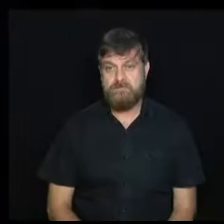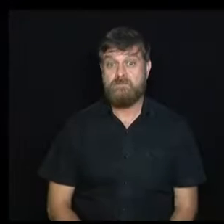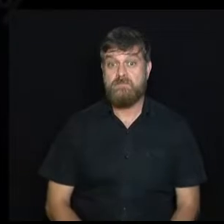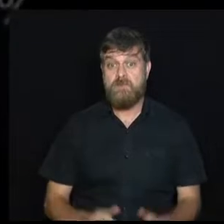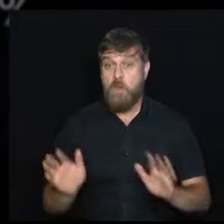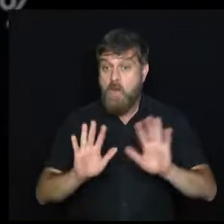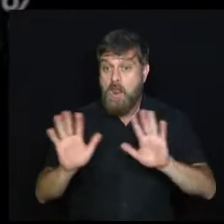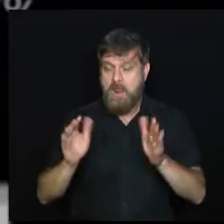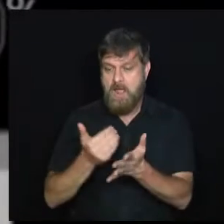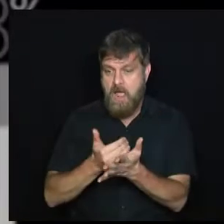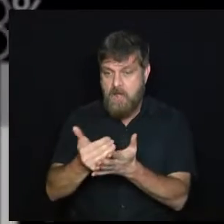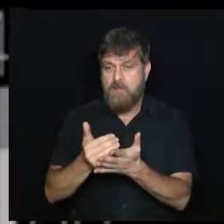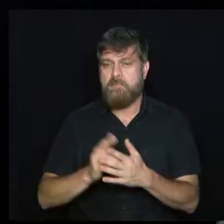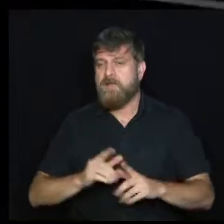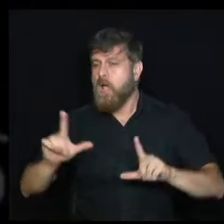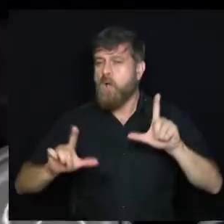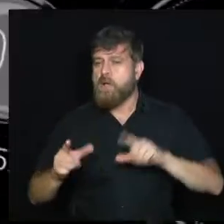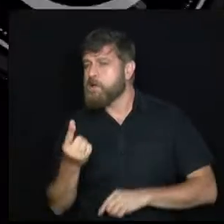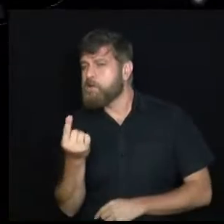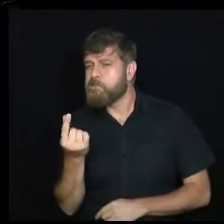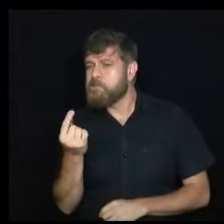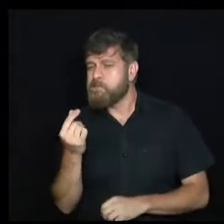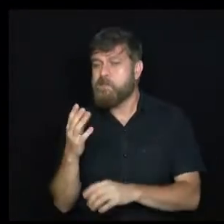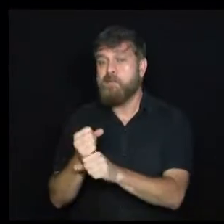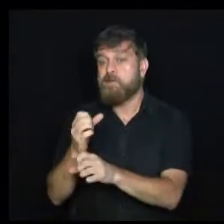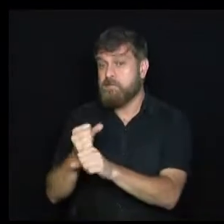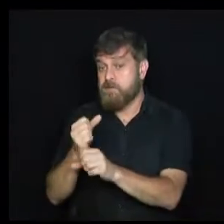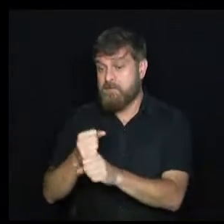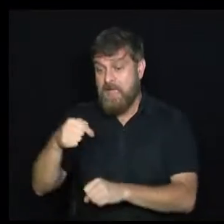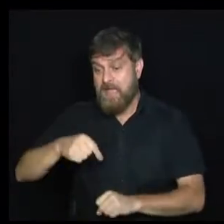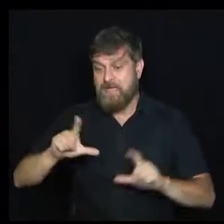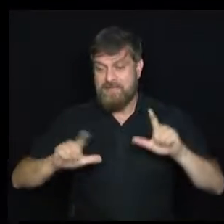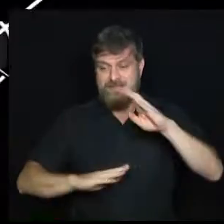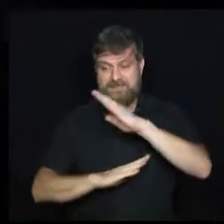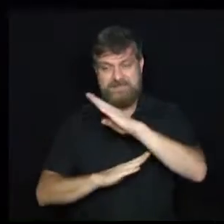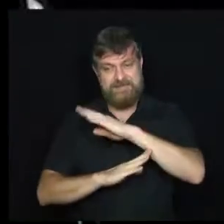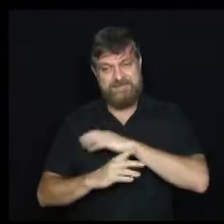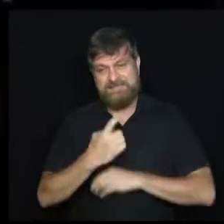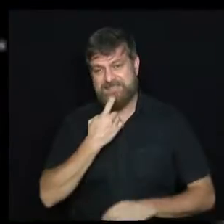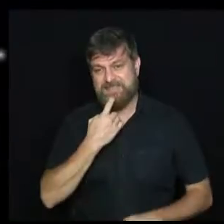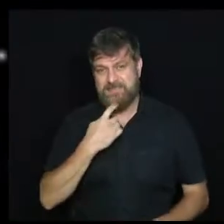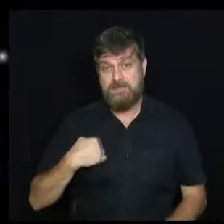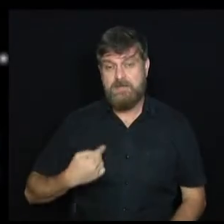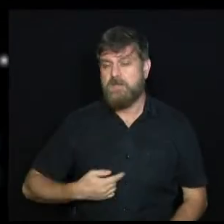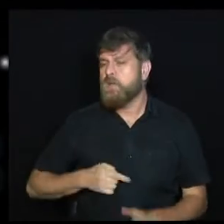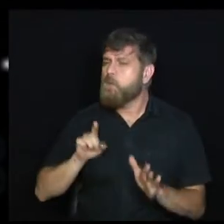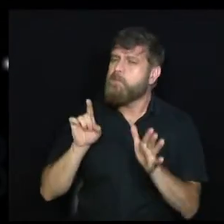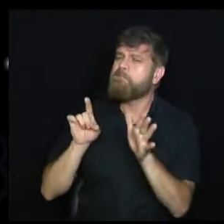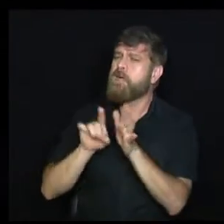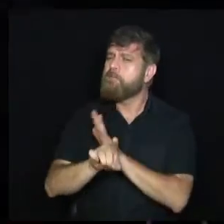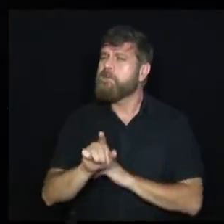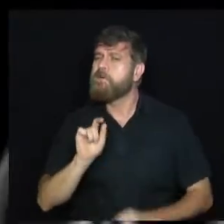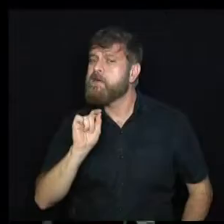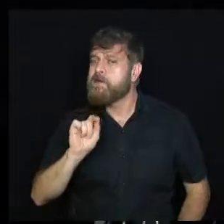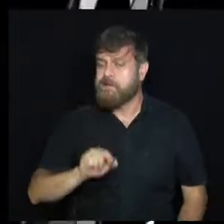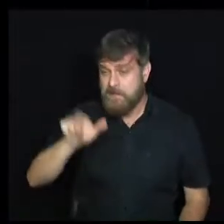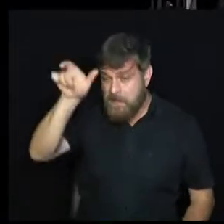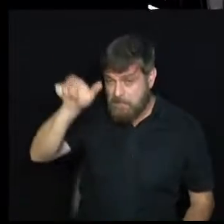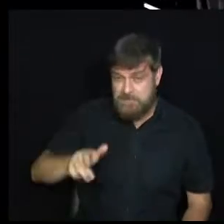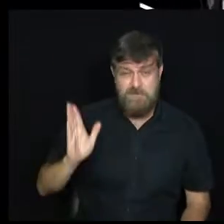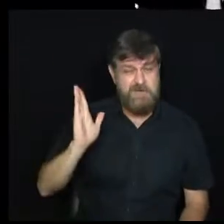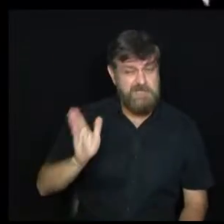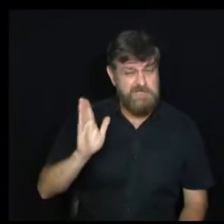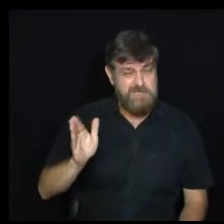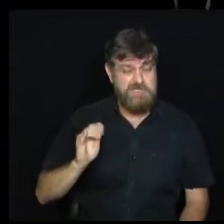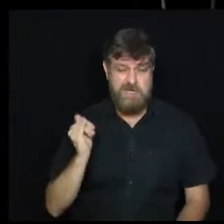Olá, está começando mais um quadro Na Ponta do Lápis, aqui na TV Câmara Campinas. E eu tenho uma pergunta aqui que com certeza você já